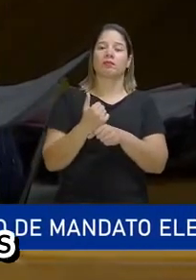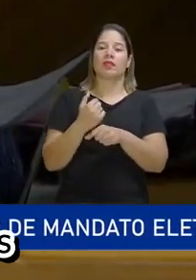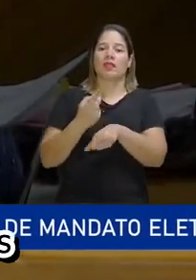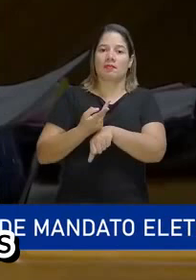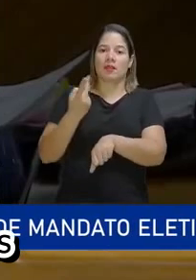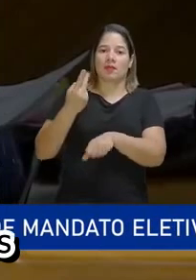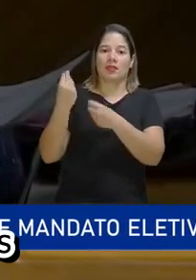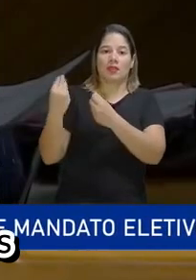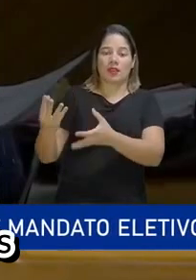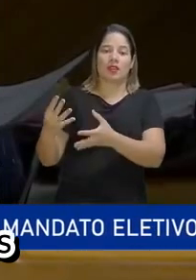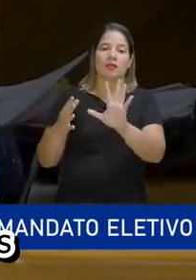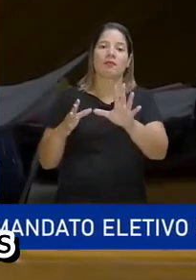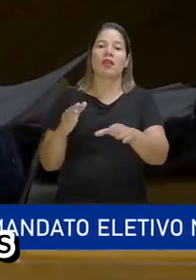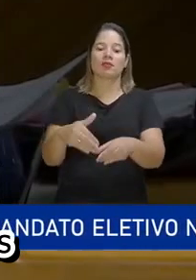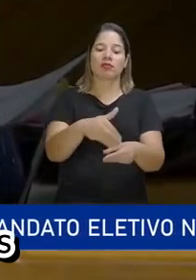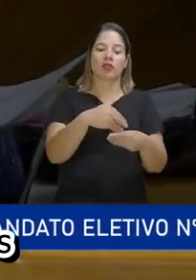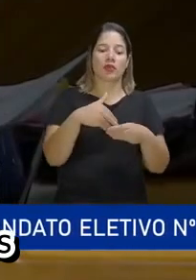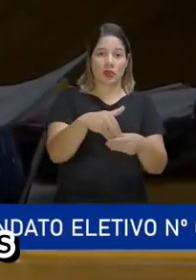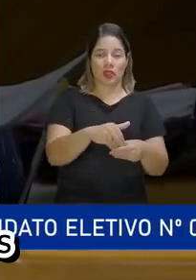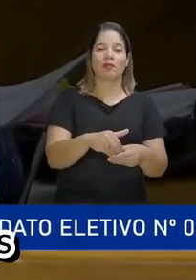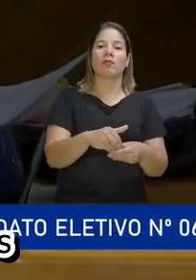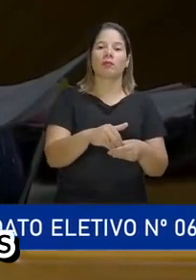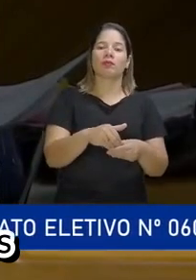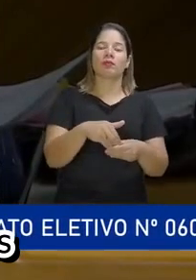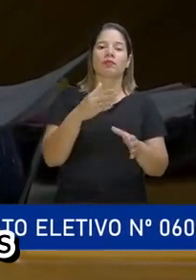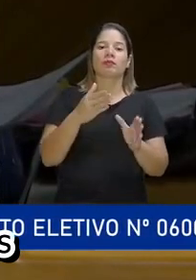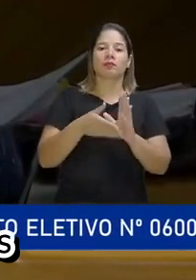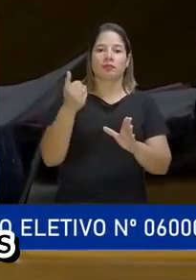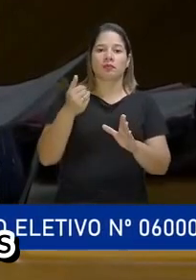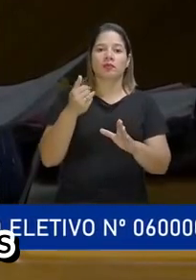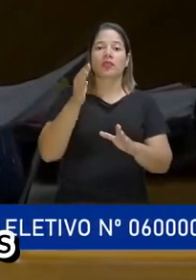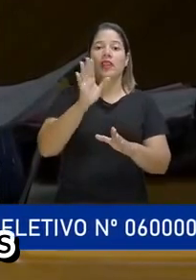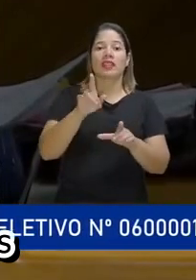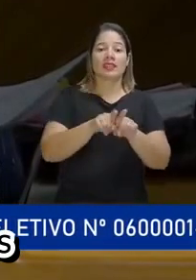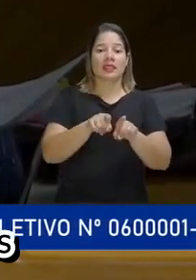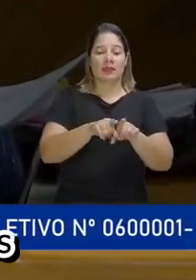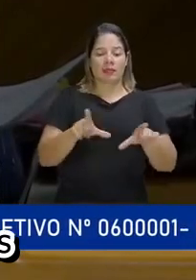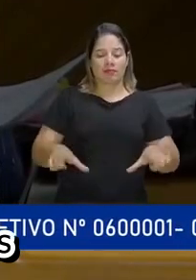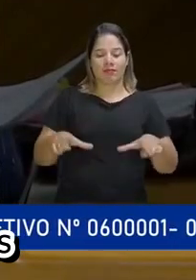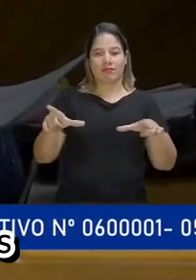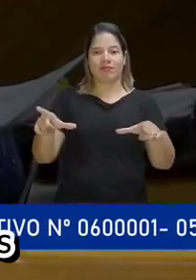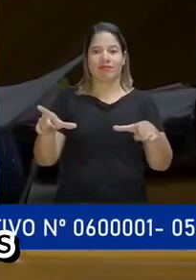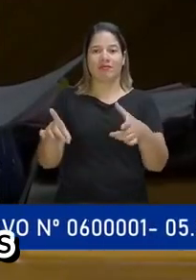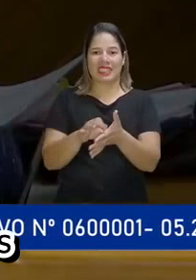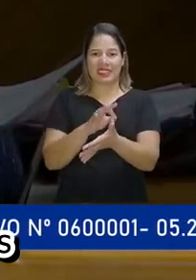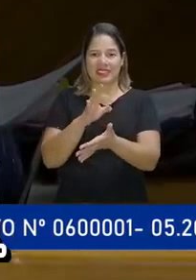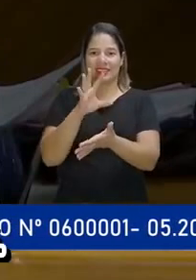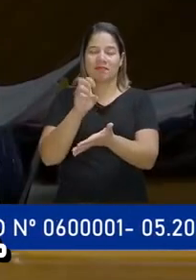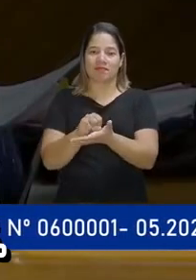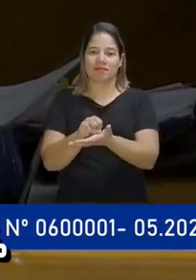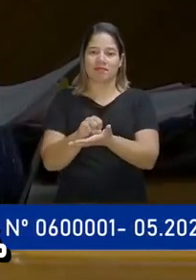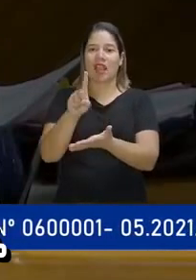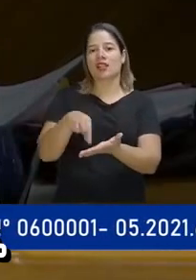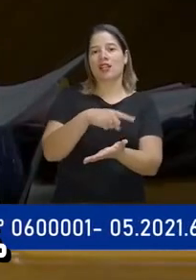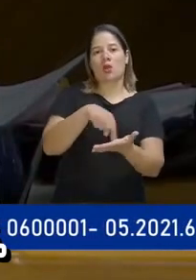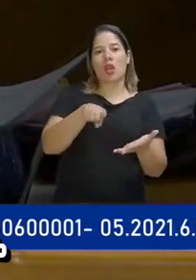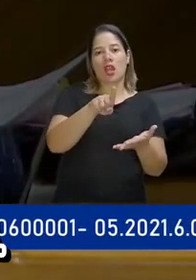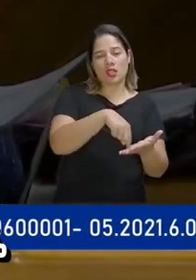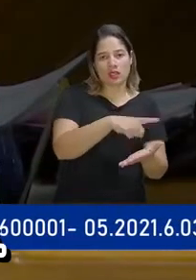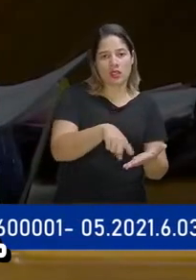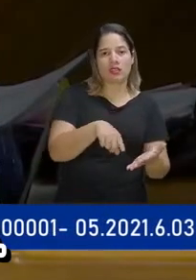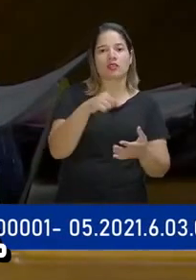a ele vinculados, anulou os respectivos diplomas conferidos e determinou a realização de nova totalização dos votos